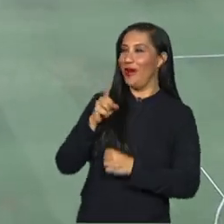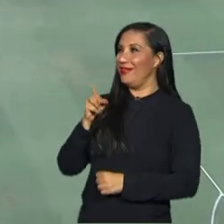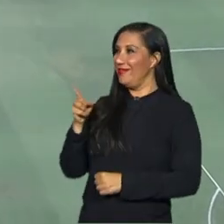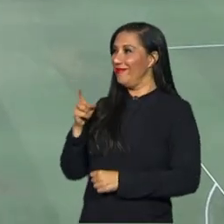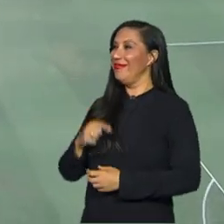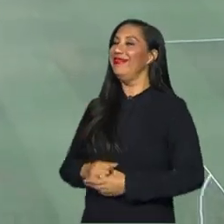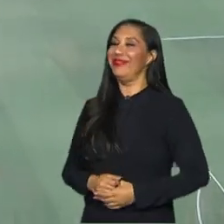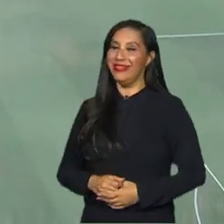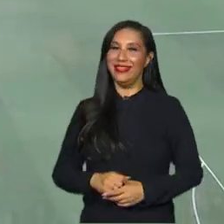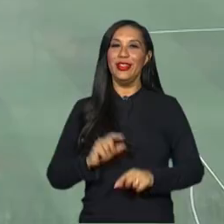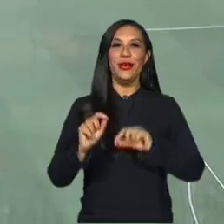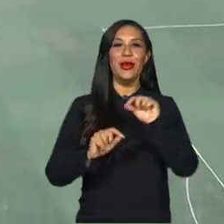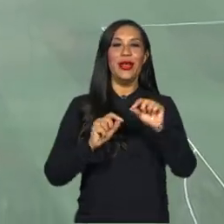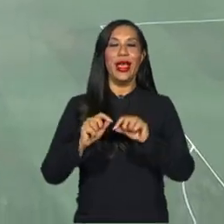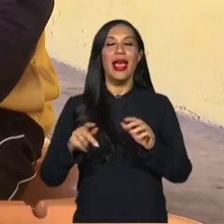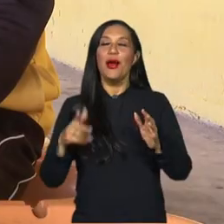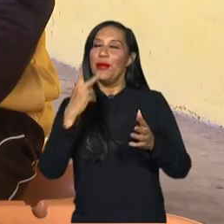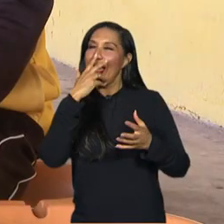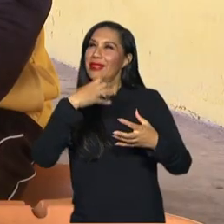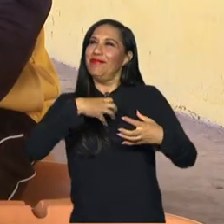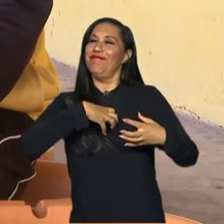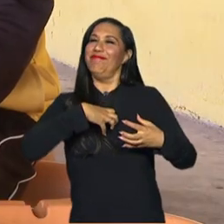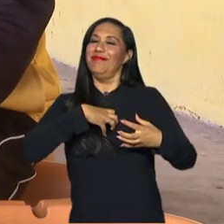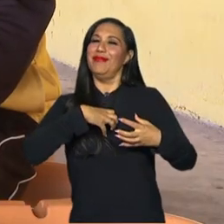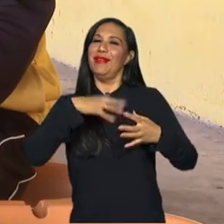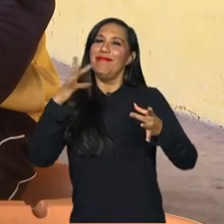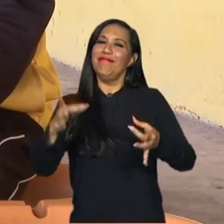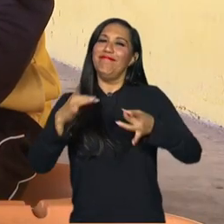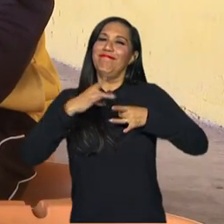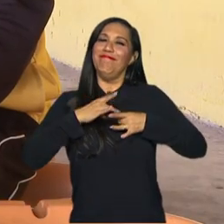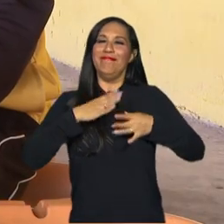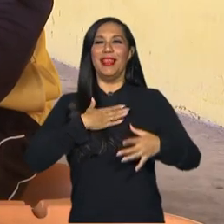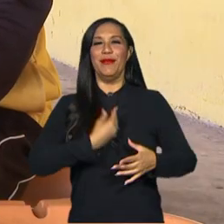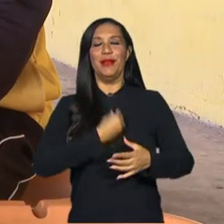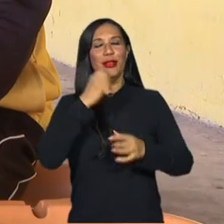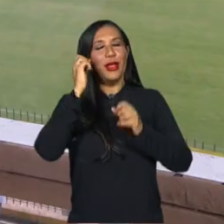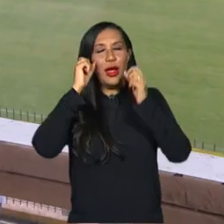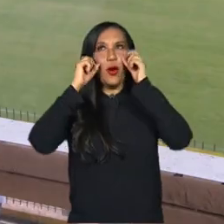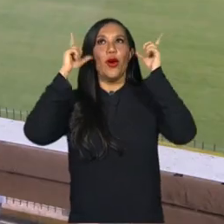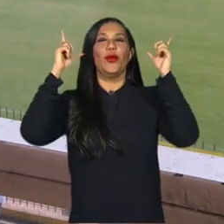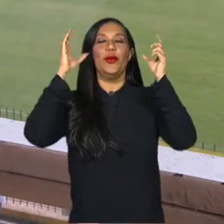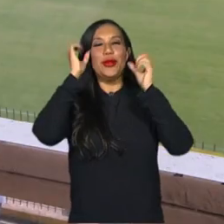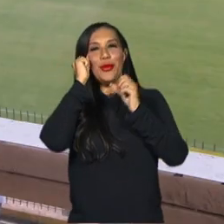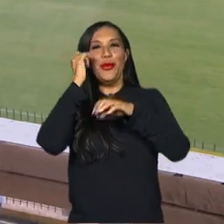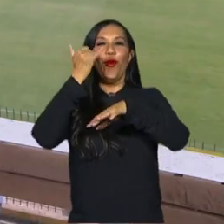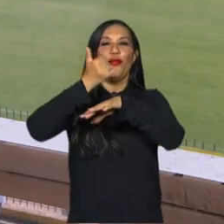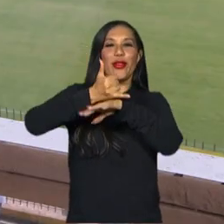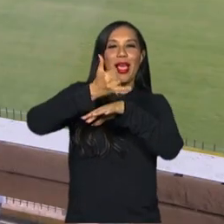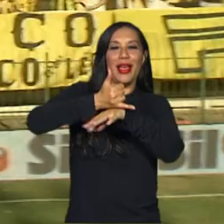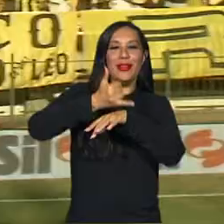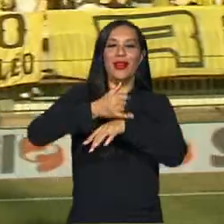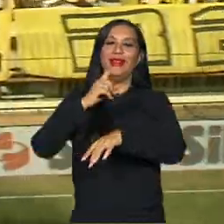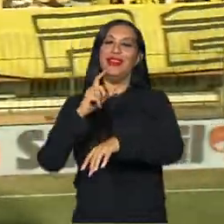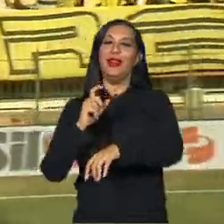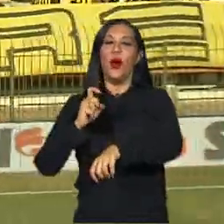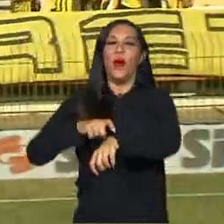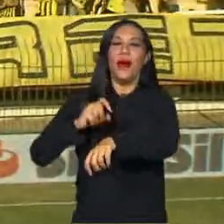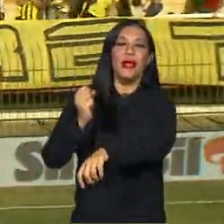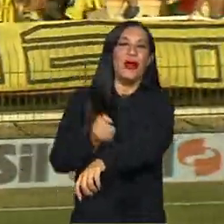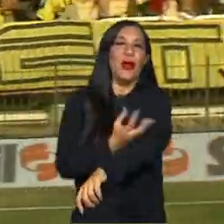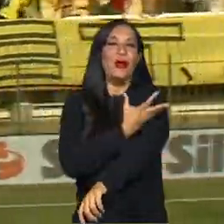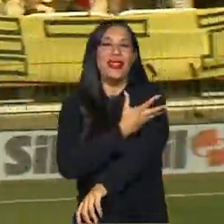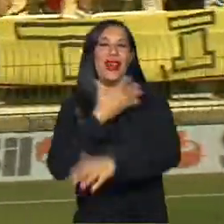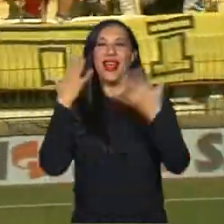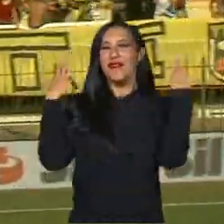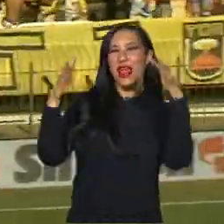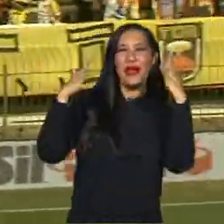é um pedaço da minha vida. Eu durmo com Volta Redonda, eu acordo com Volta Redonda. São momentos de muita emoção. Aquela